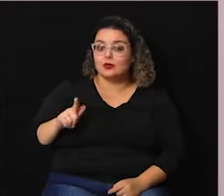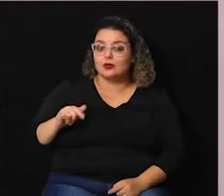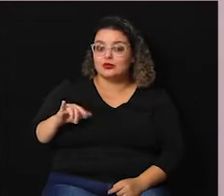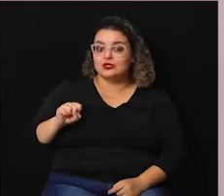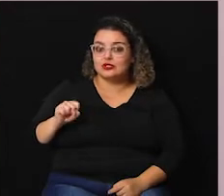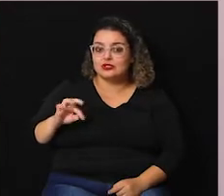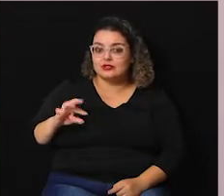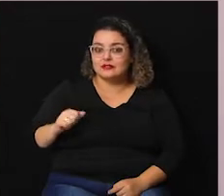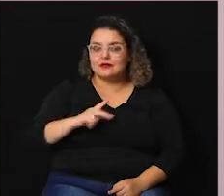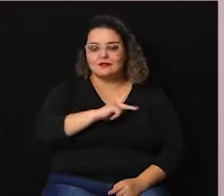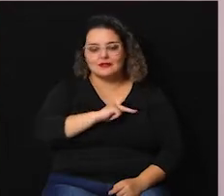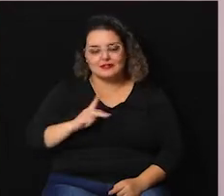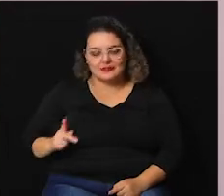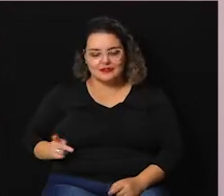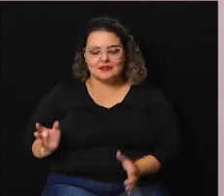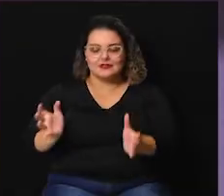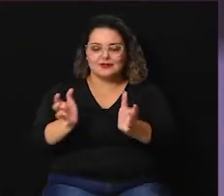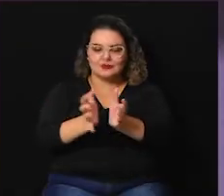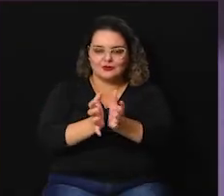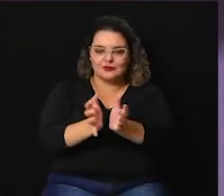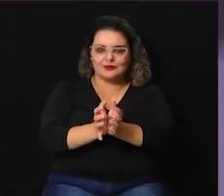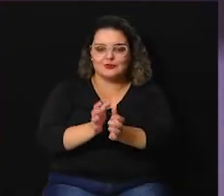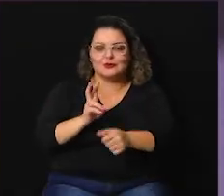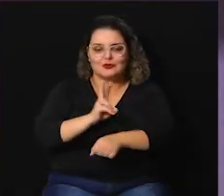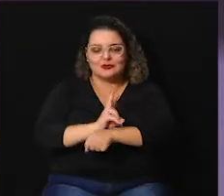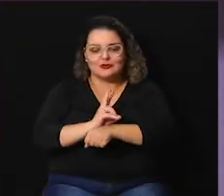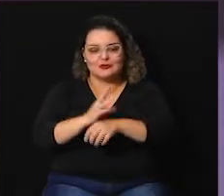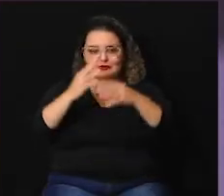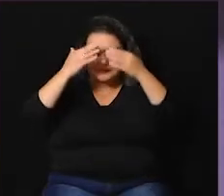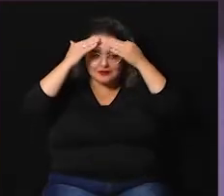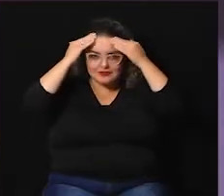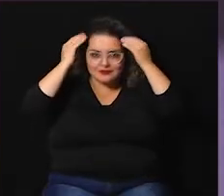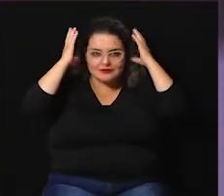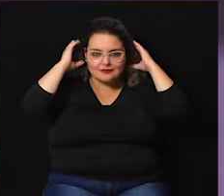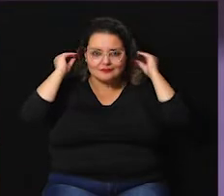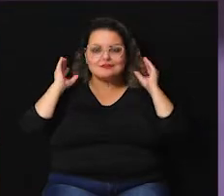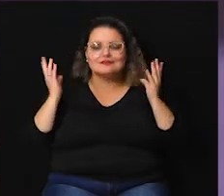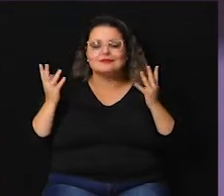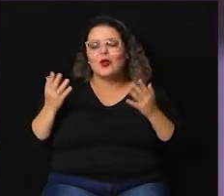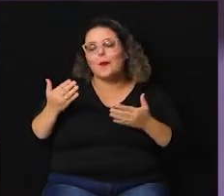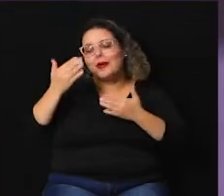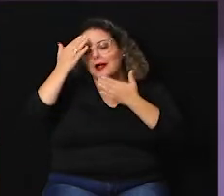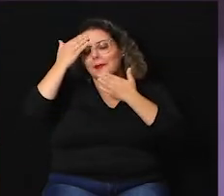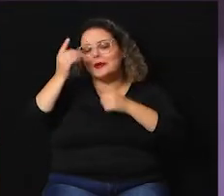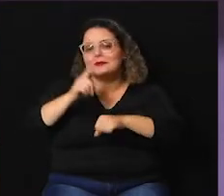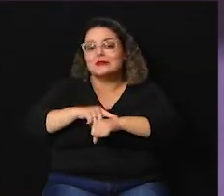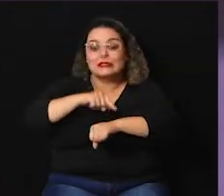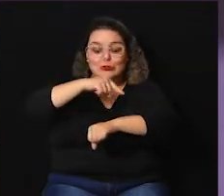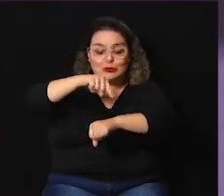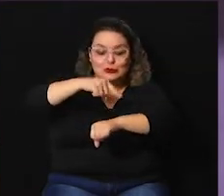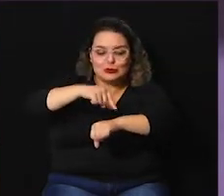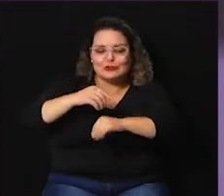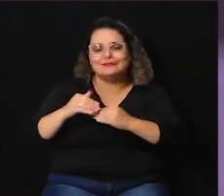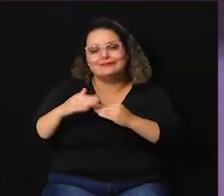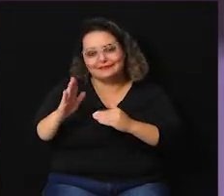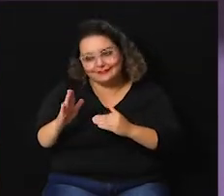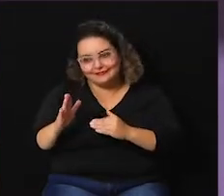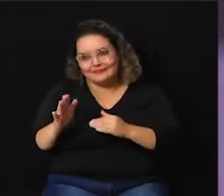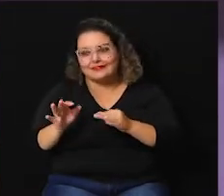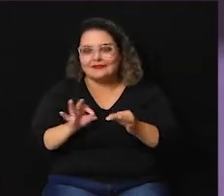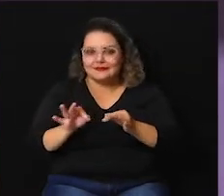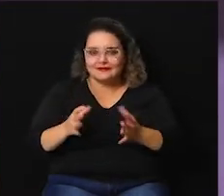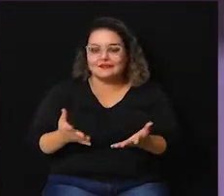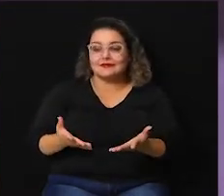presidente da Associação Brasileira de Tricologia. Doutor, muito obrigada por disponibilizar o seu tempo. Tomei aí seu tempo a mais do